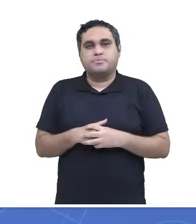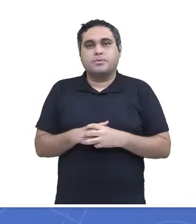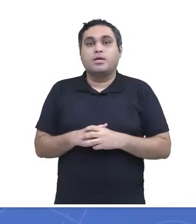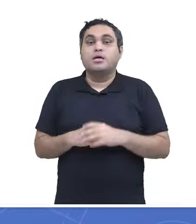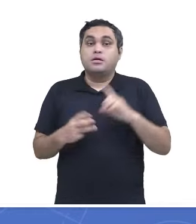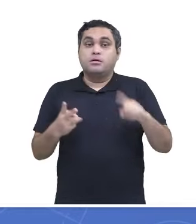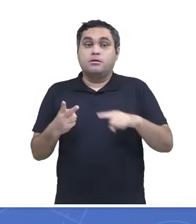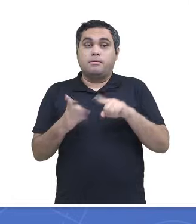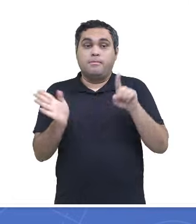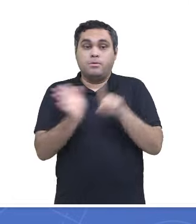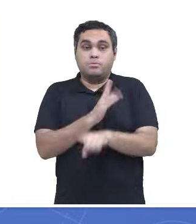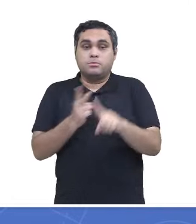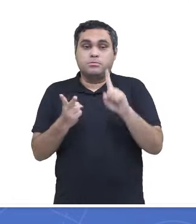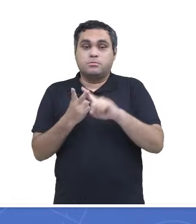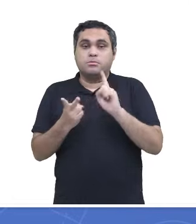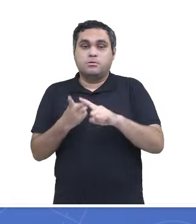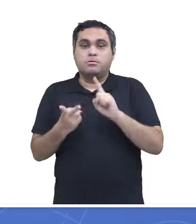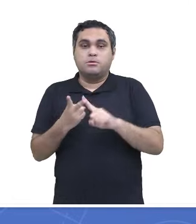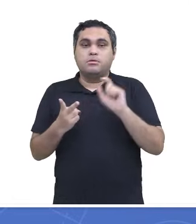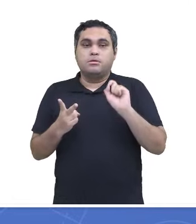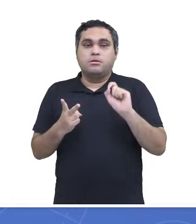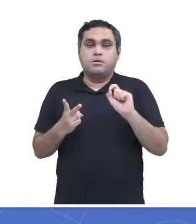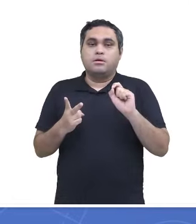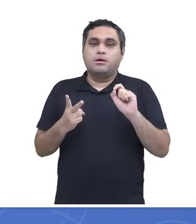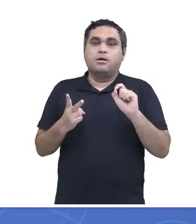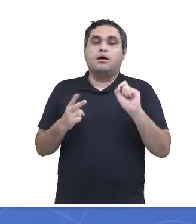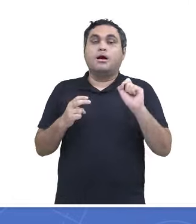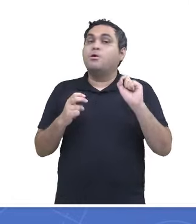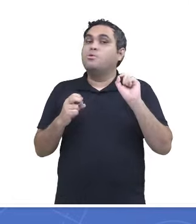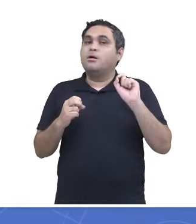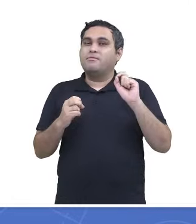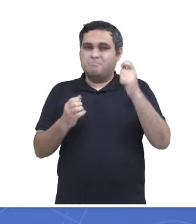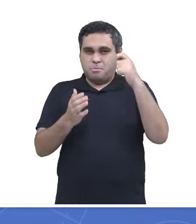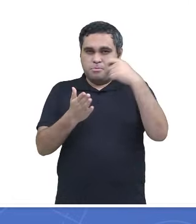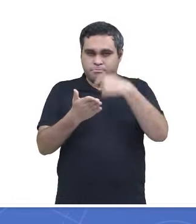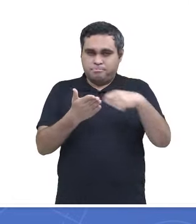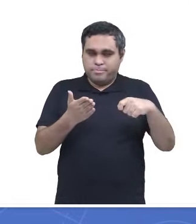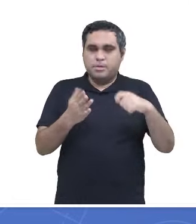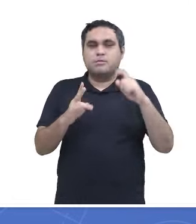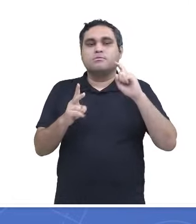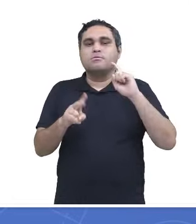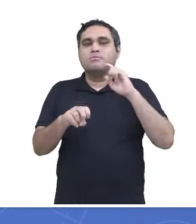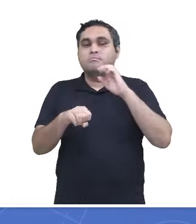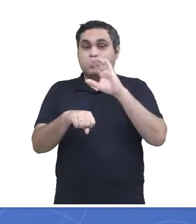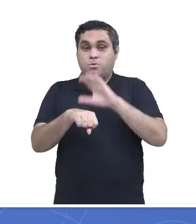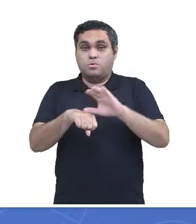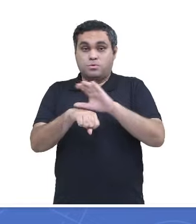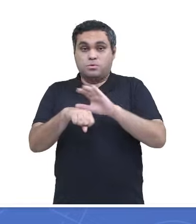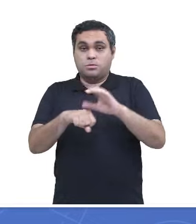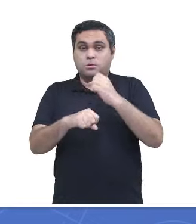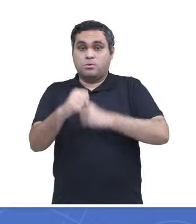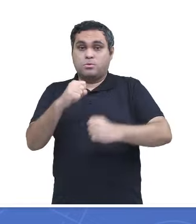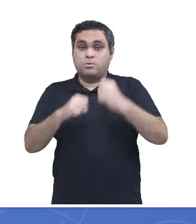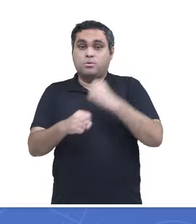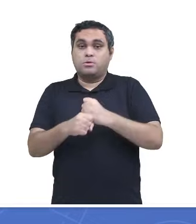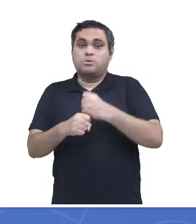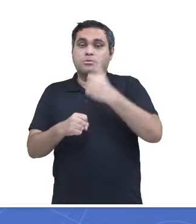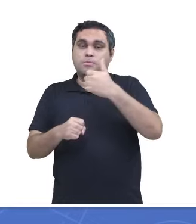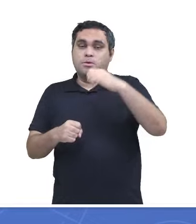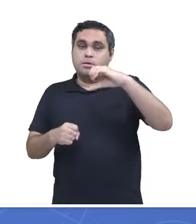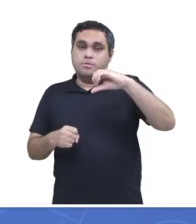2 é uma questão aberta que diz o seguinte: na Constituição Federal do Brasil de